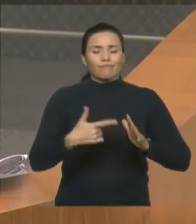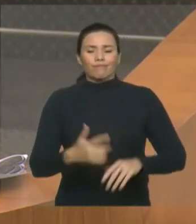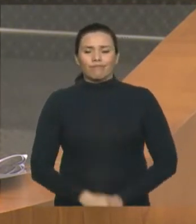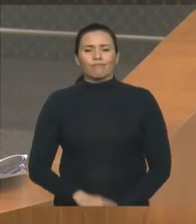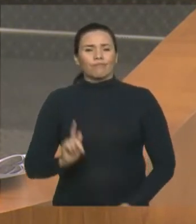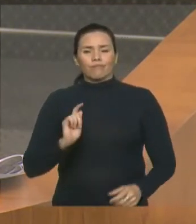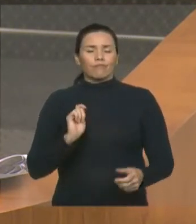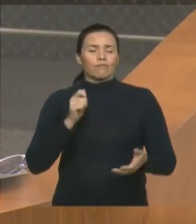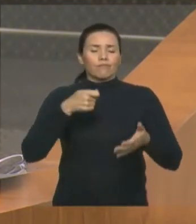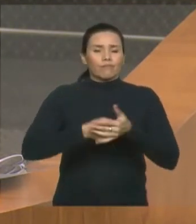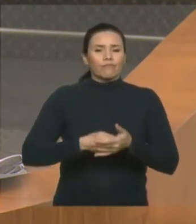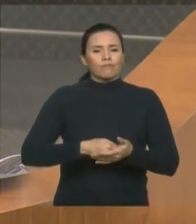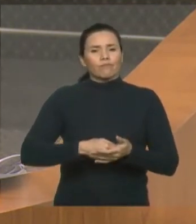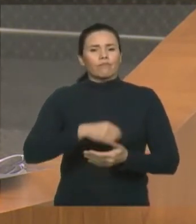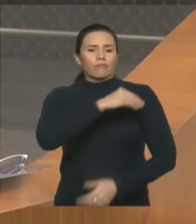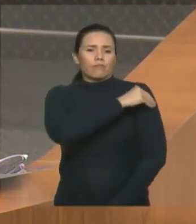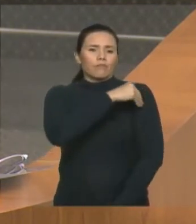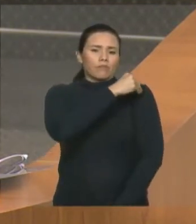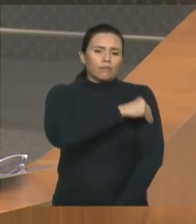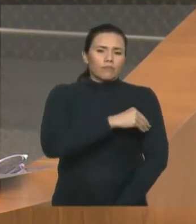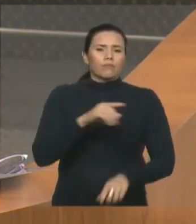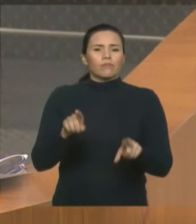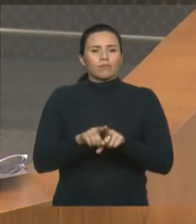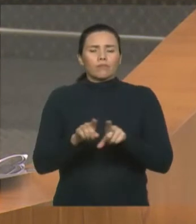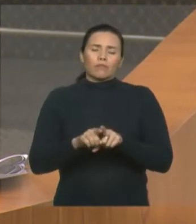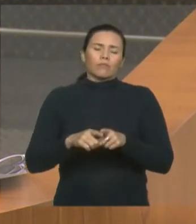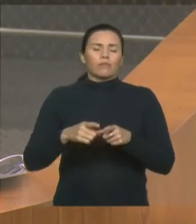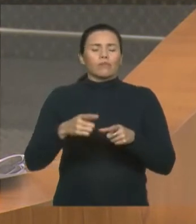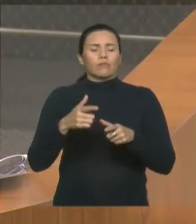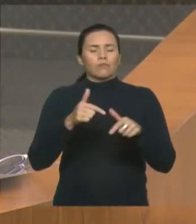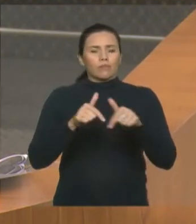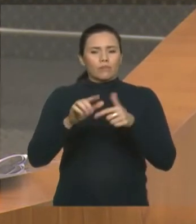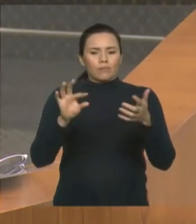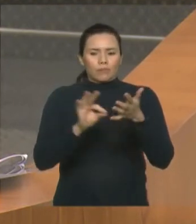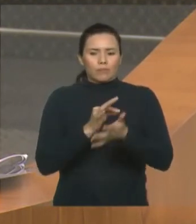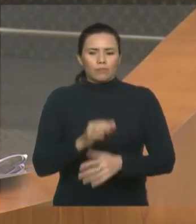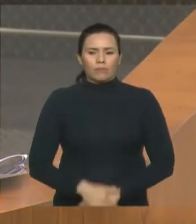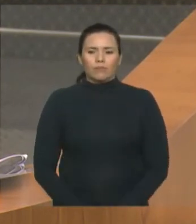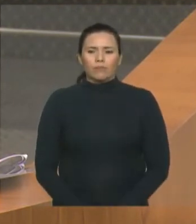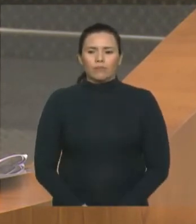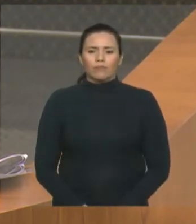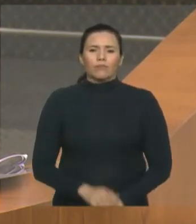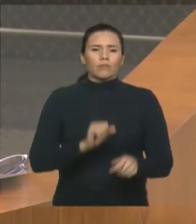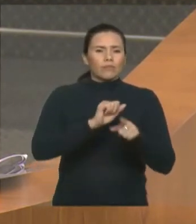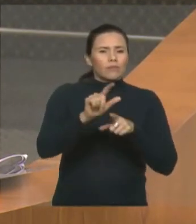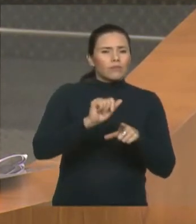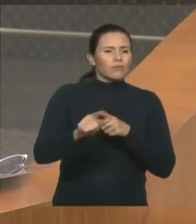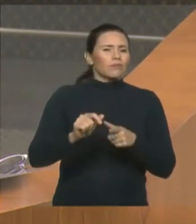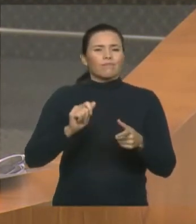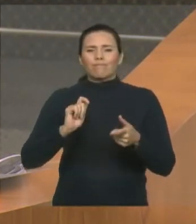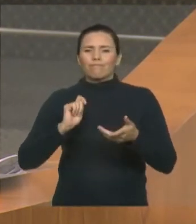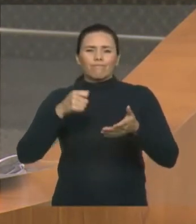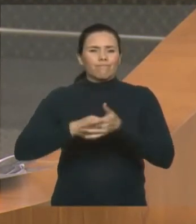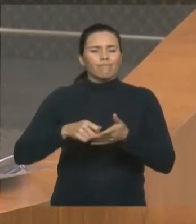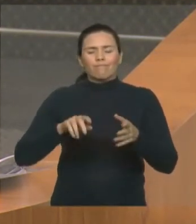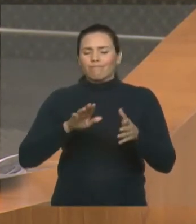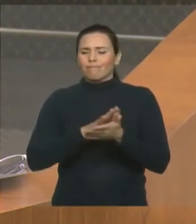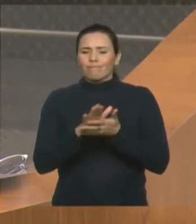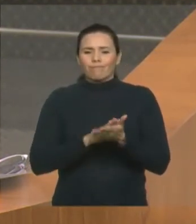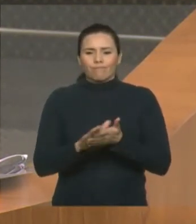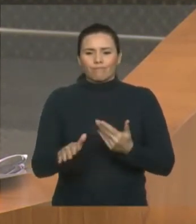os funcionários intermediários, não paga os aluguéis, não paga os insumos. Matinha não pode fazer cirurgia porque não tem